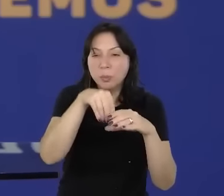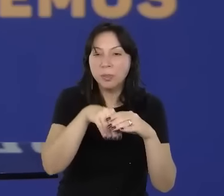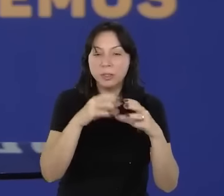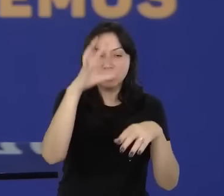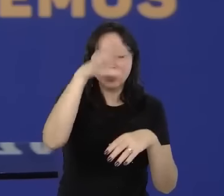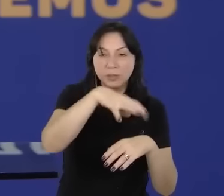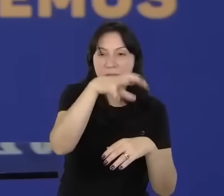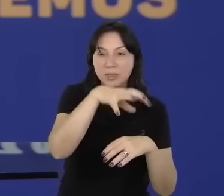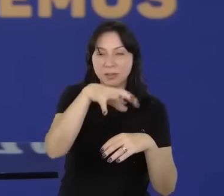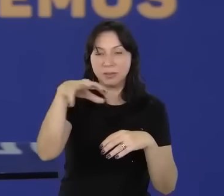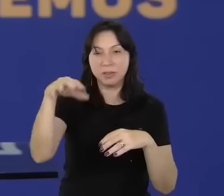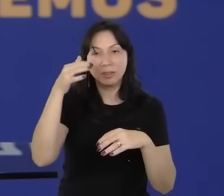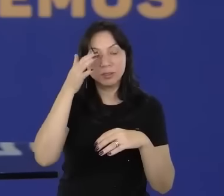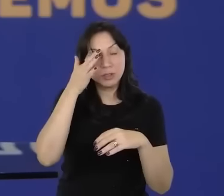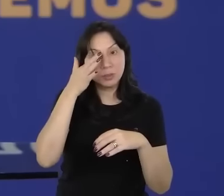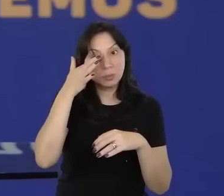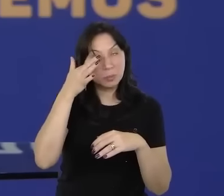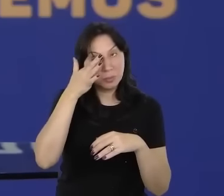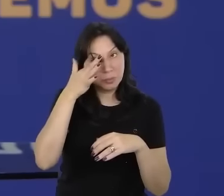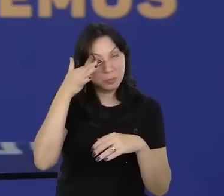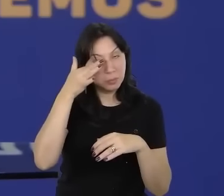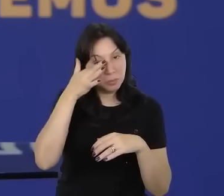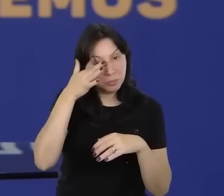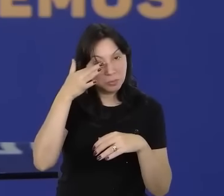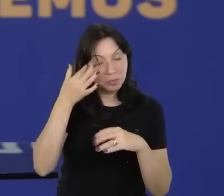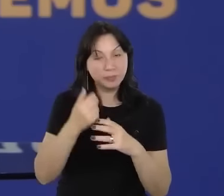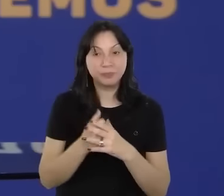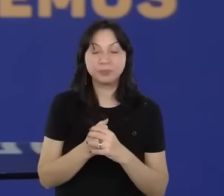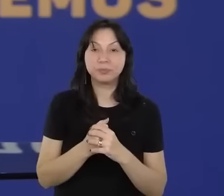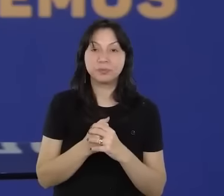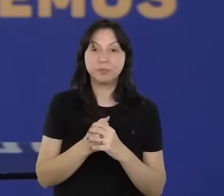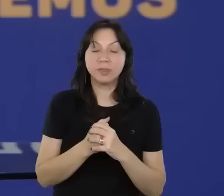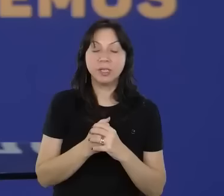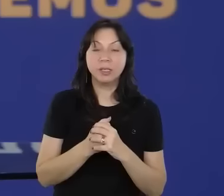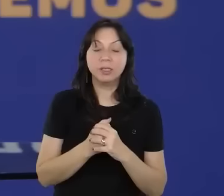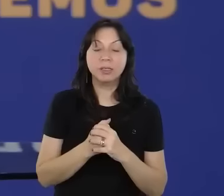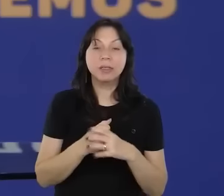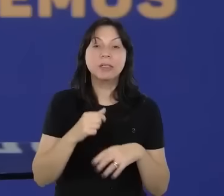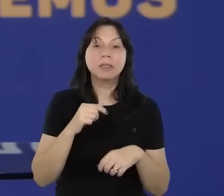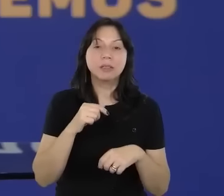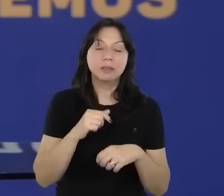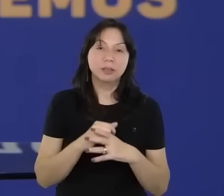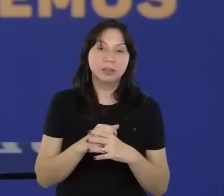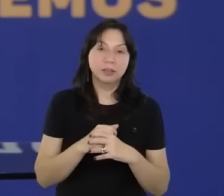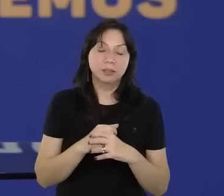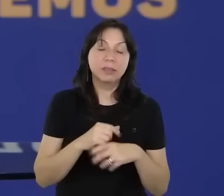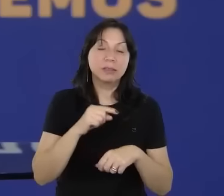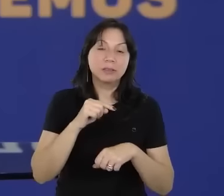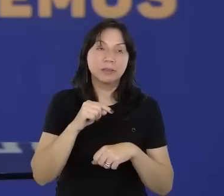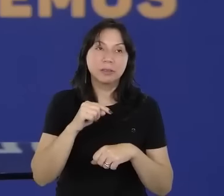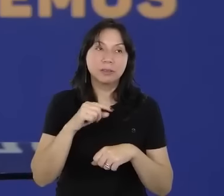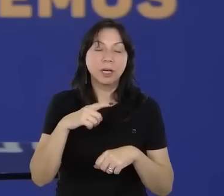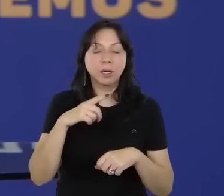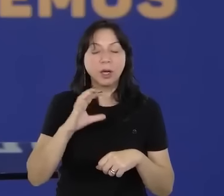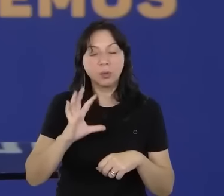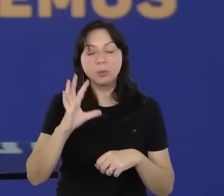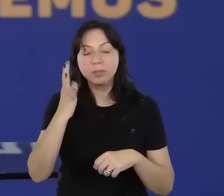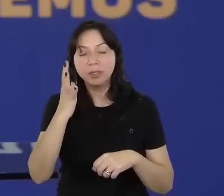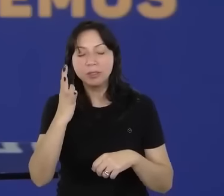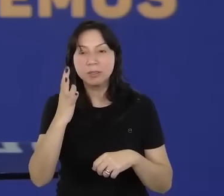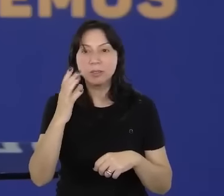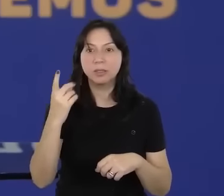que o Senhor Deus vem ao nosso encontro e em nosso socorro não para nos livrar da tempestade